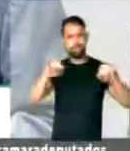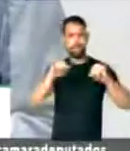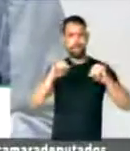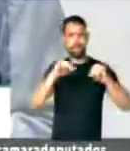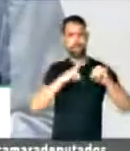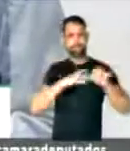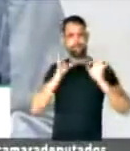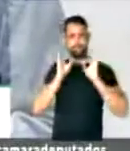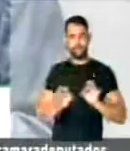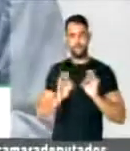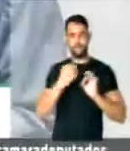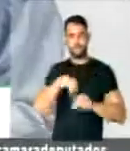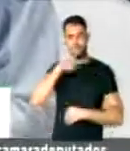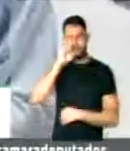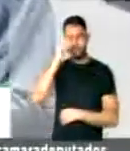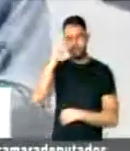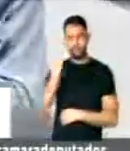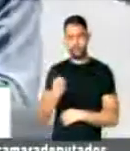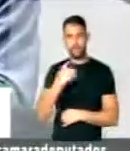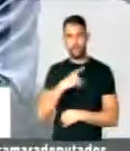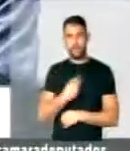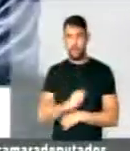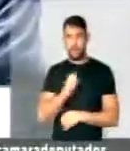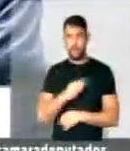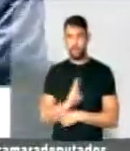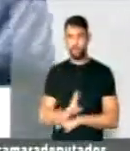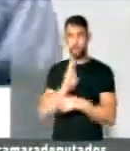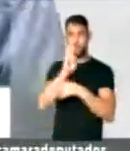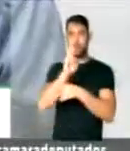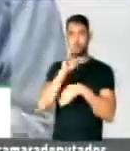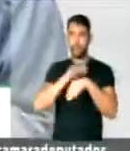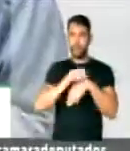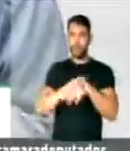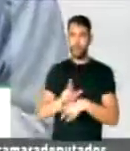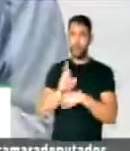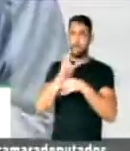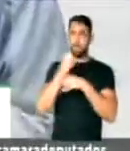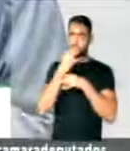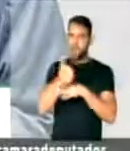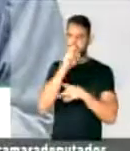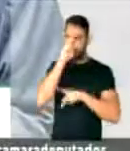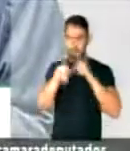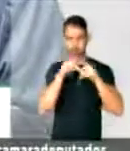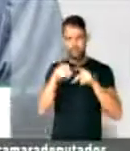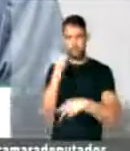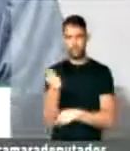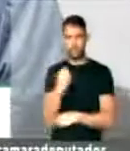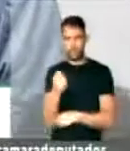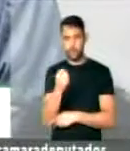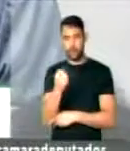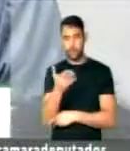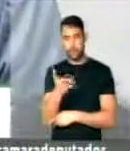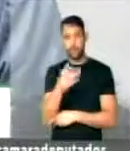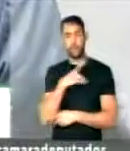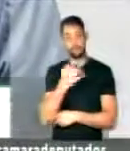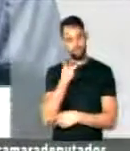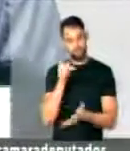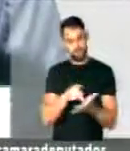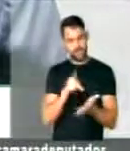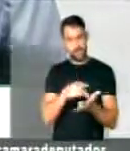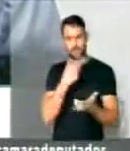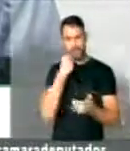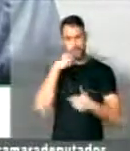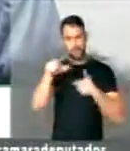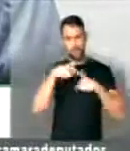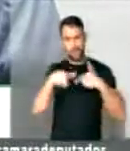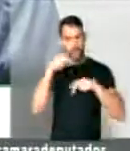a certeza de que Vossa Excelência aqui representa muito bem o povo gaúcho e, com certeza, os